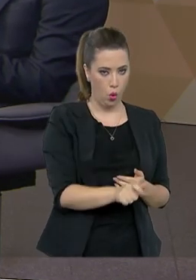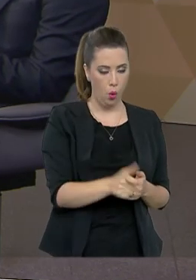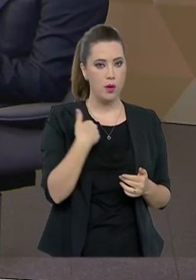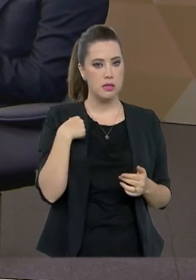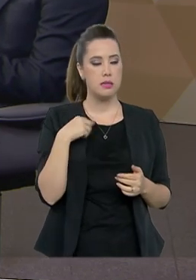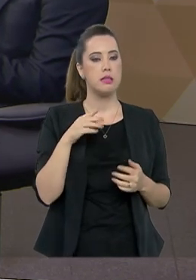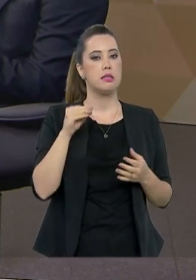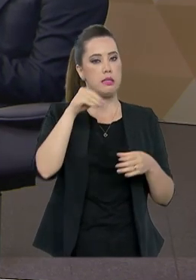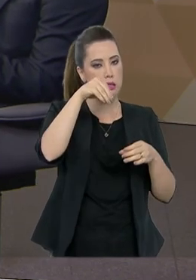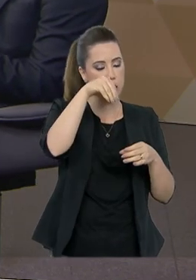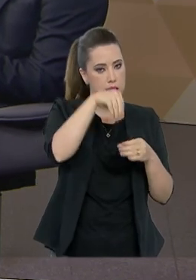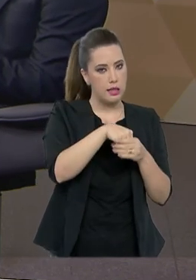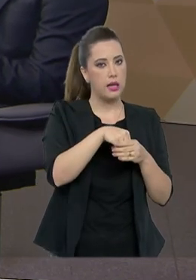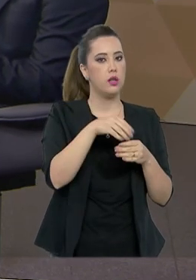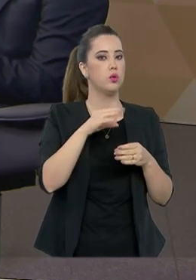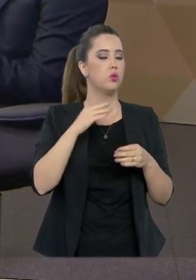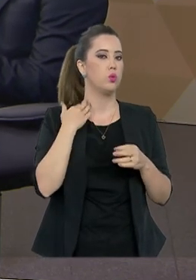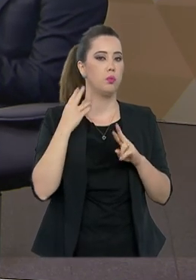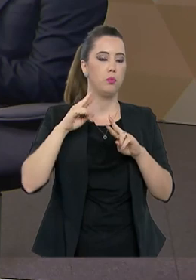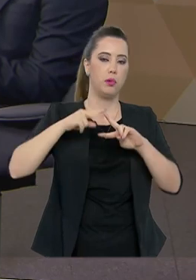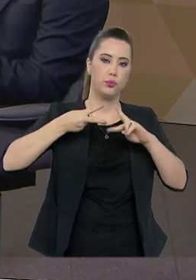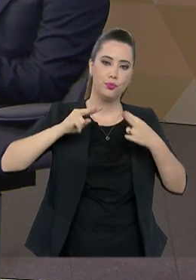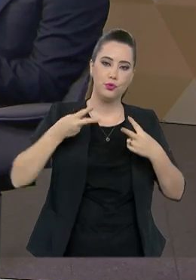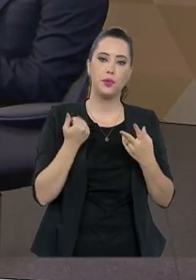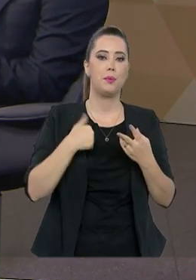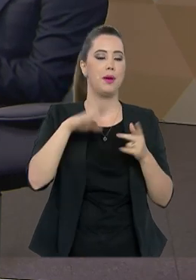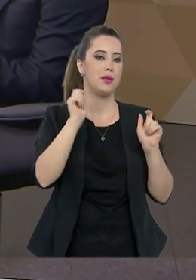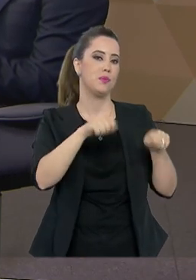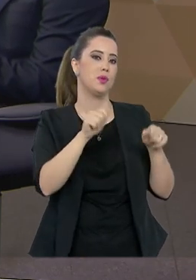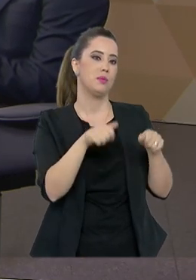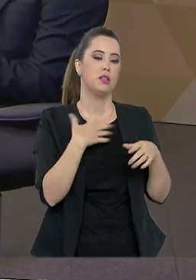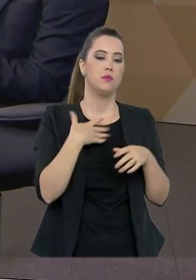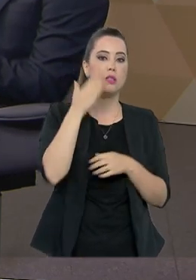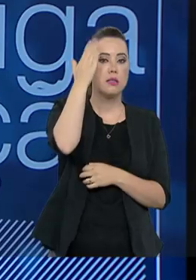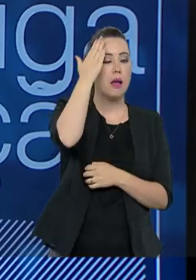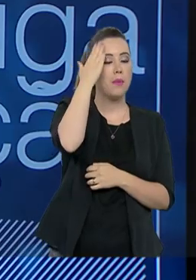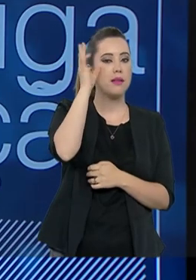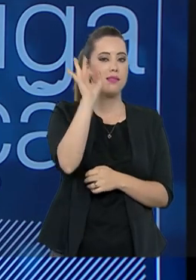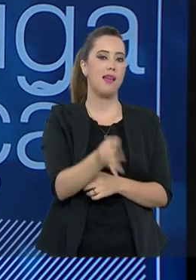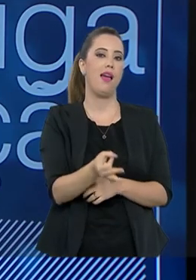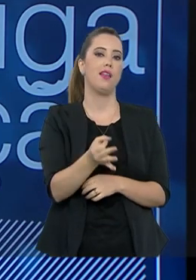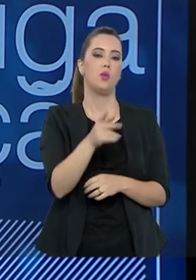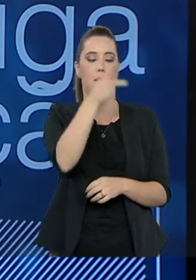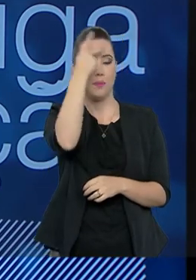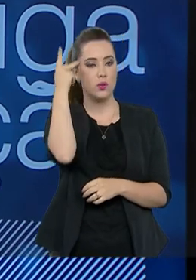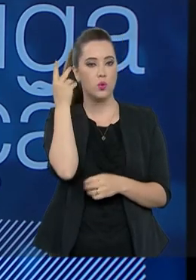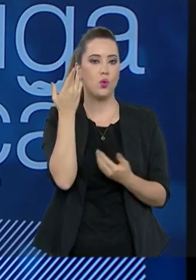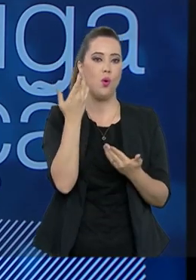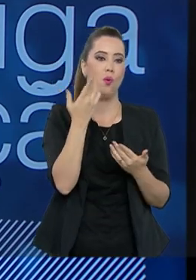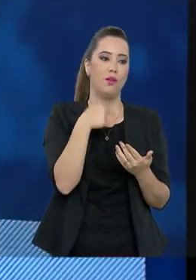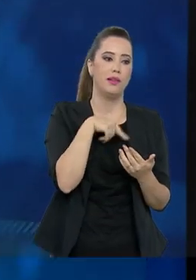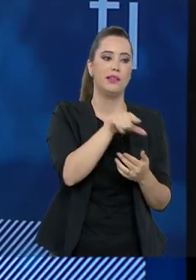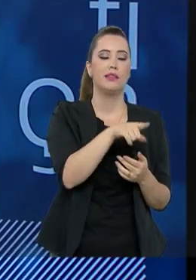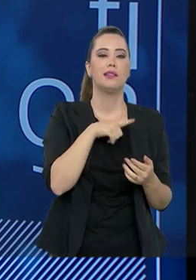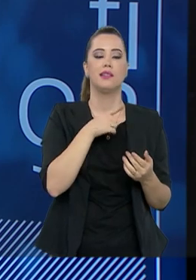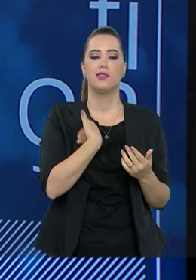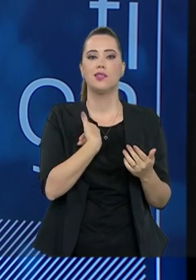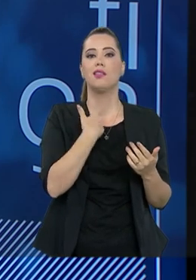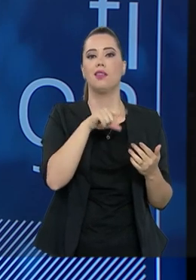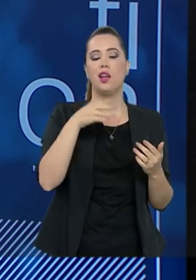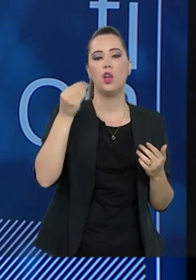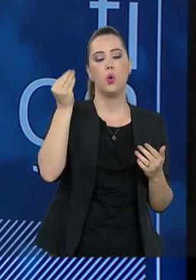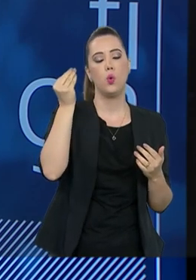justiça, tiverem cadastradas, maior vai ser a probabilidade de tu encontrar quem deixou aquele material biológico no local de